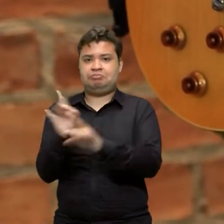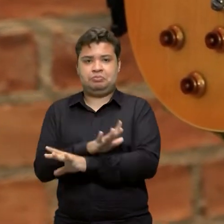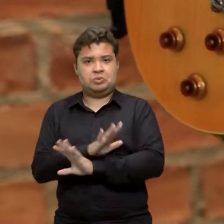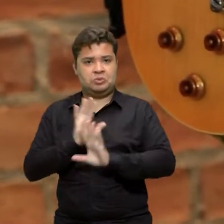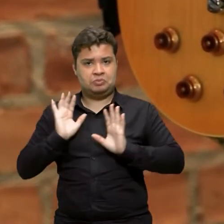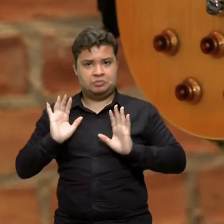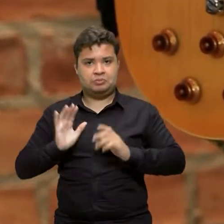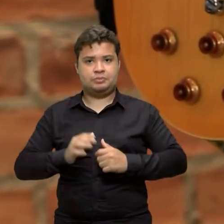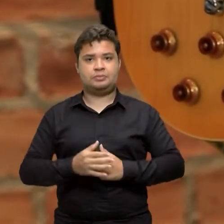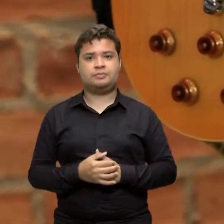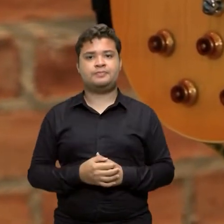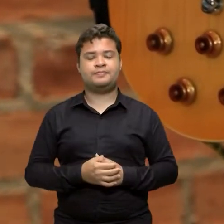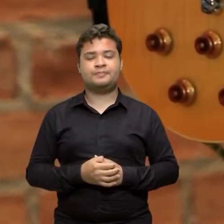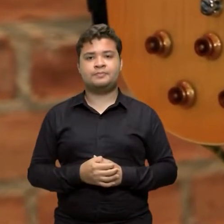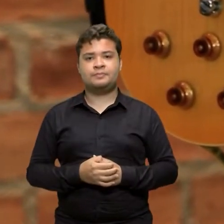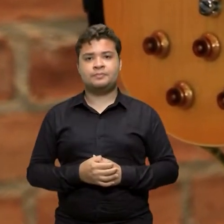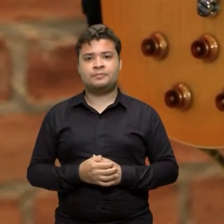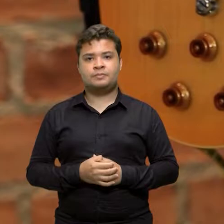especificações, né, do instrumento.